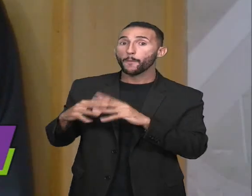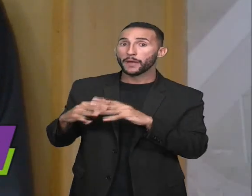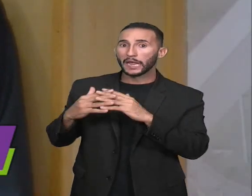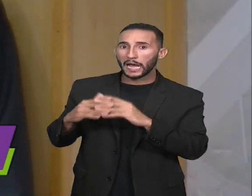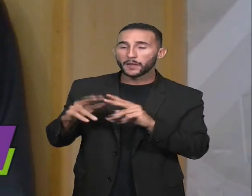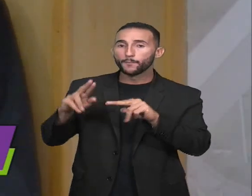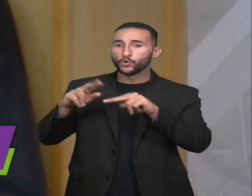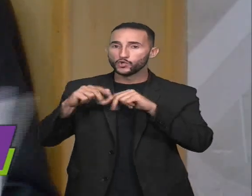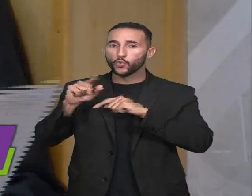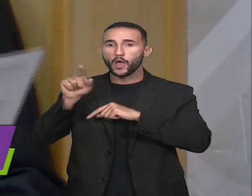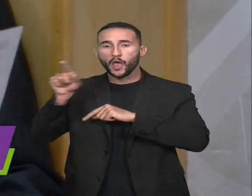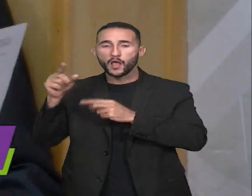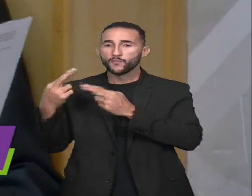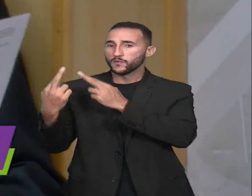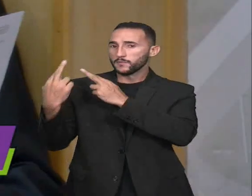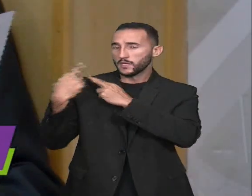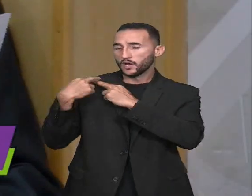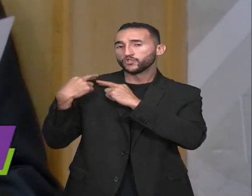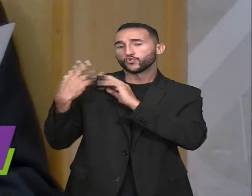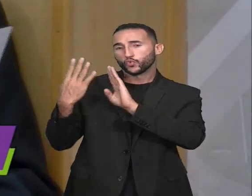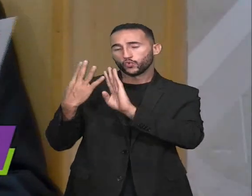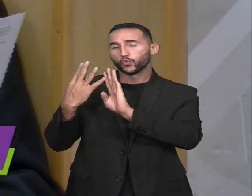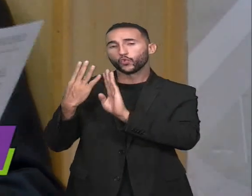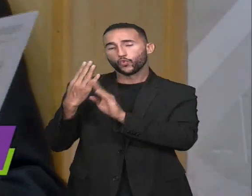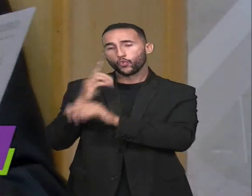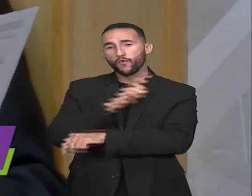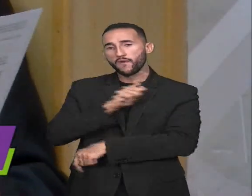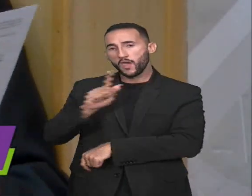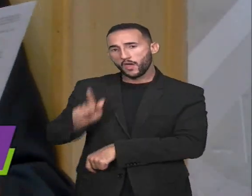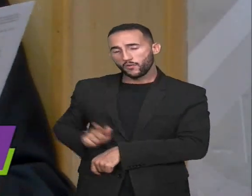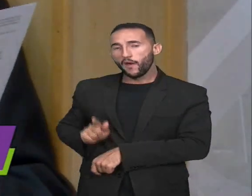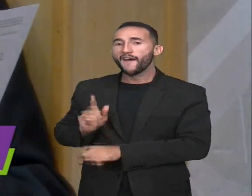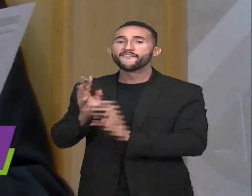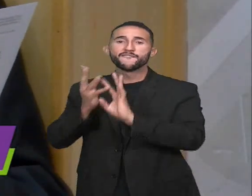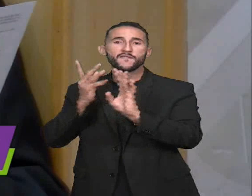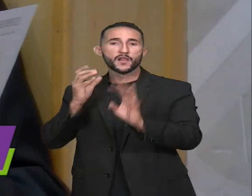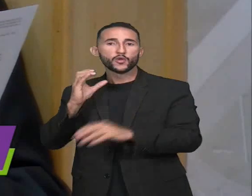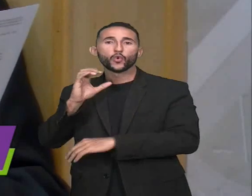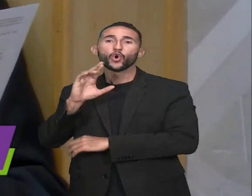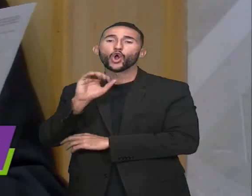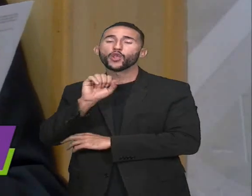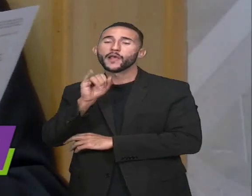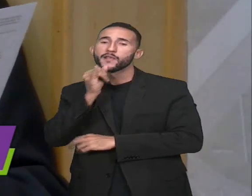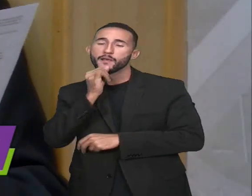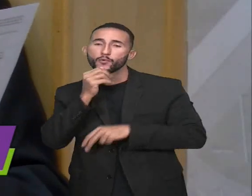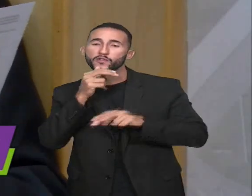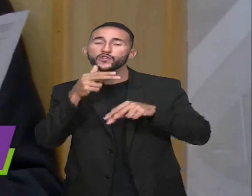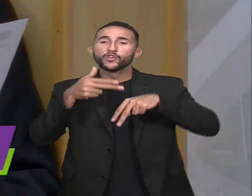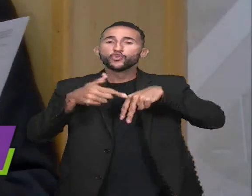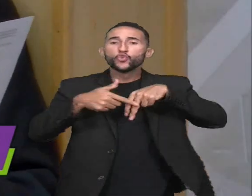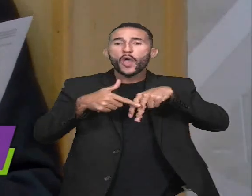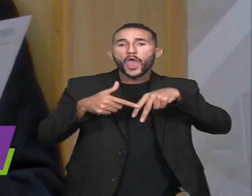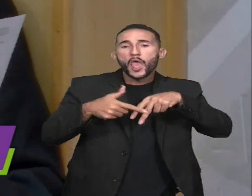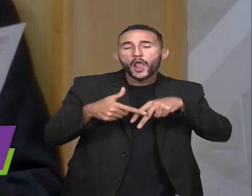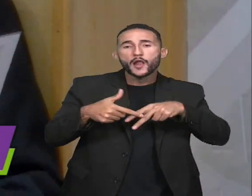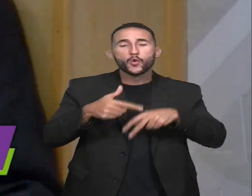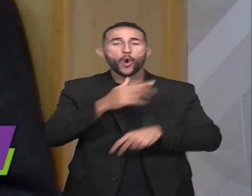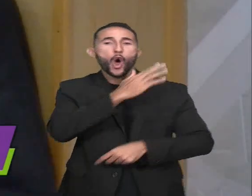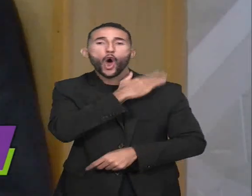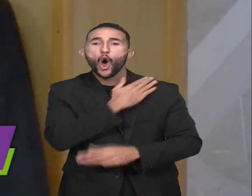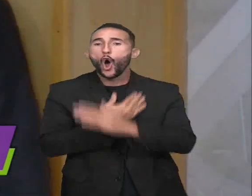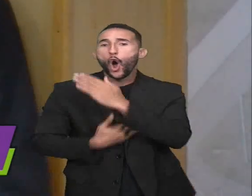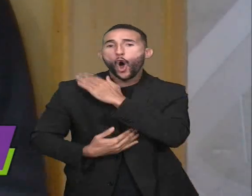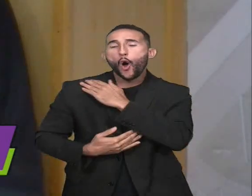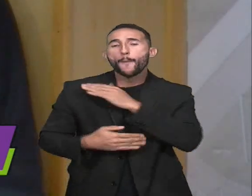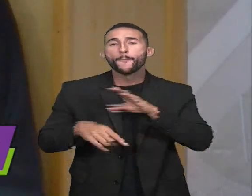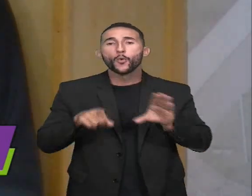fila do Cross né eu posso aqui salientar para vocês cirurgia de joelho ombro pé coluna